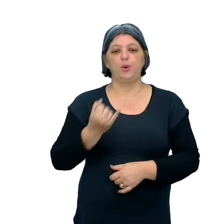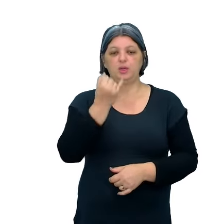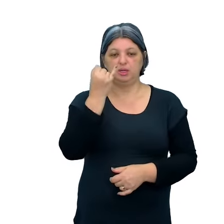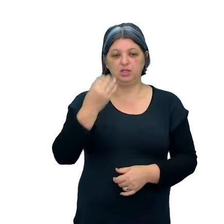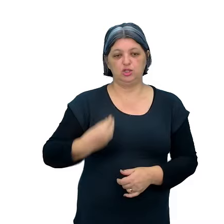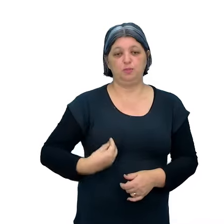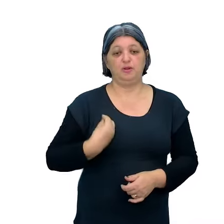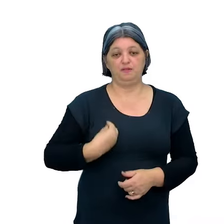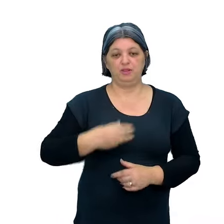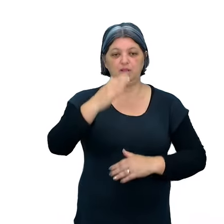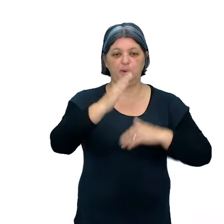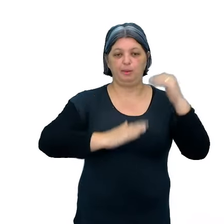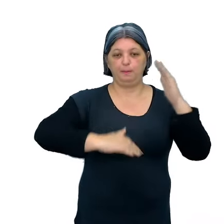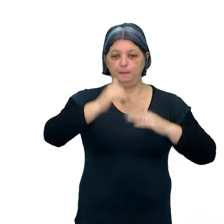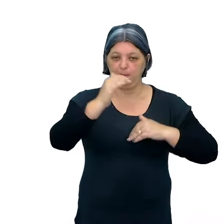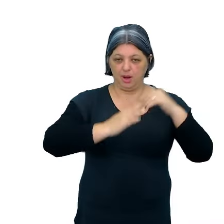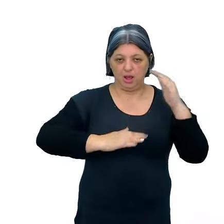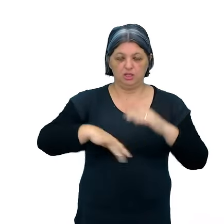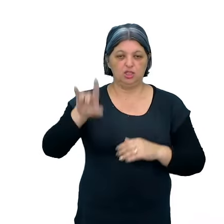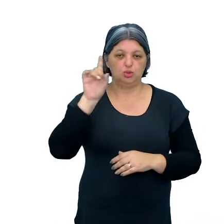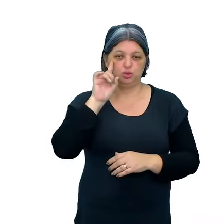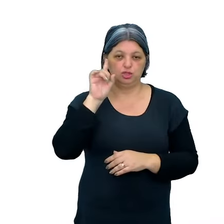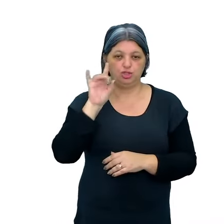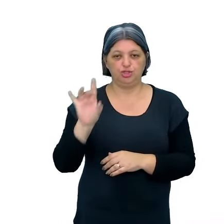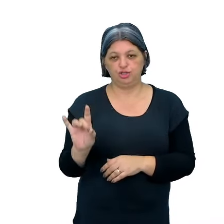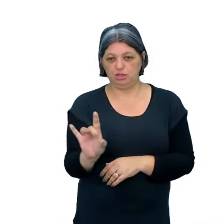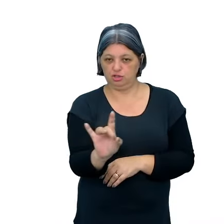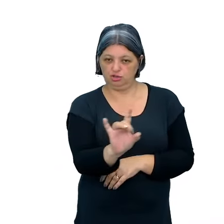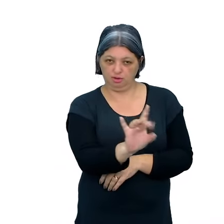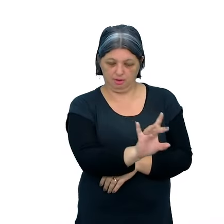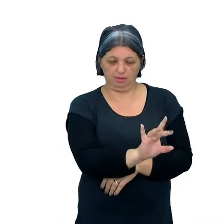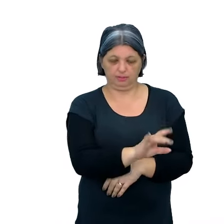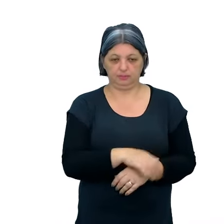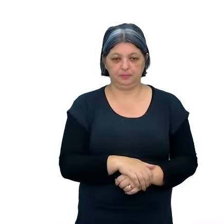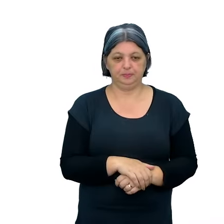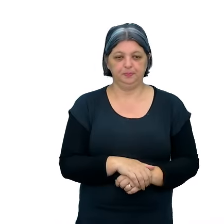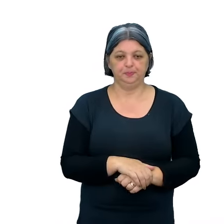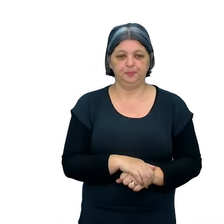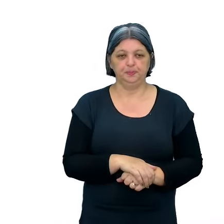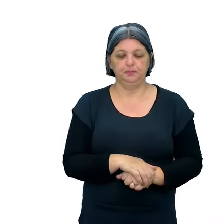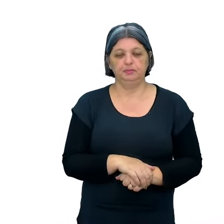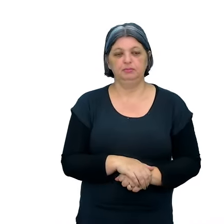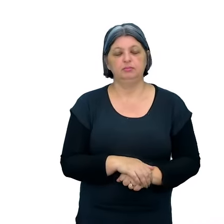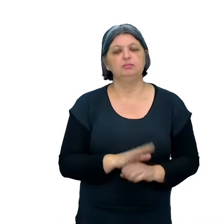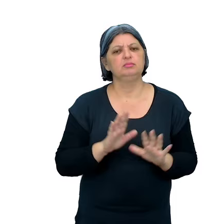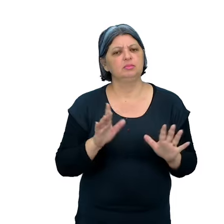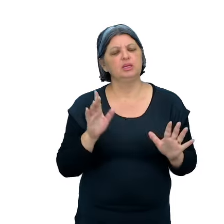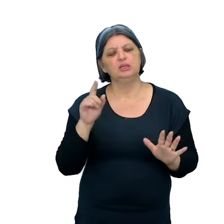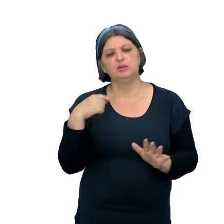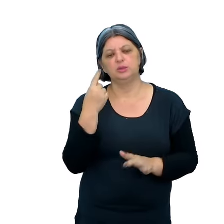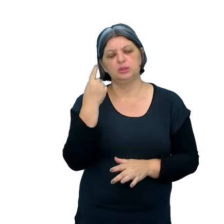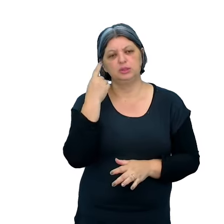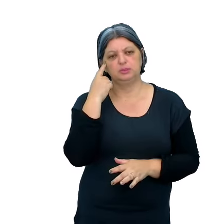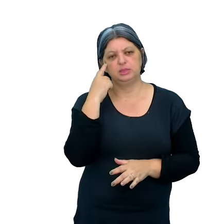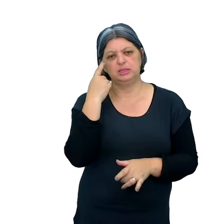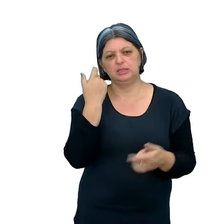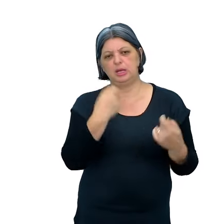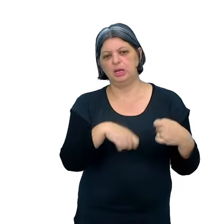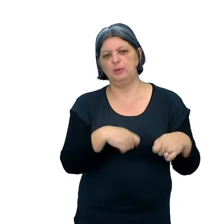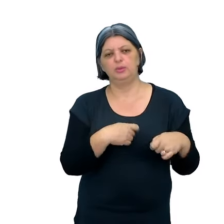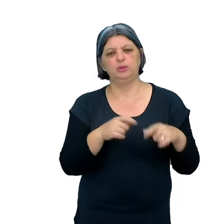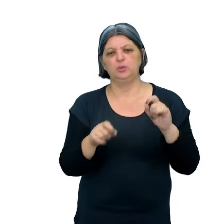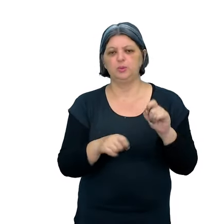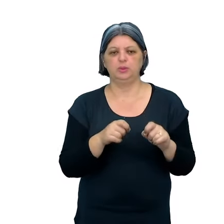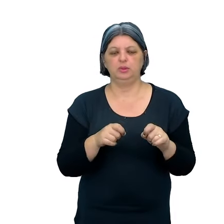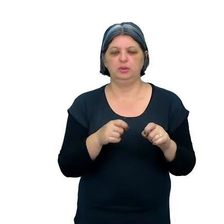vida prática de cada um deles, né? Primeiramente, nós devemos pensar que no passado,